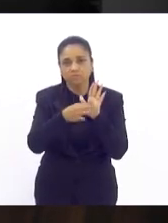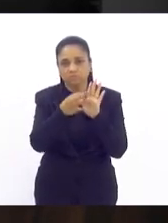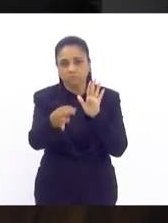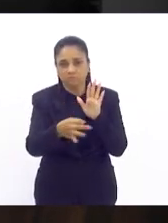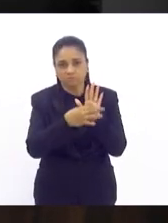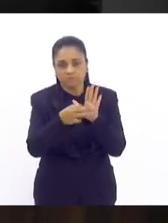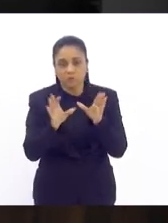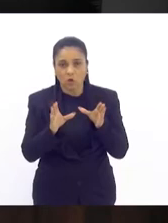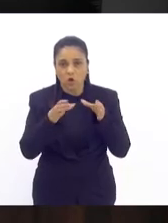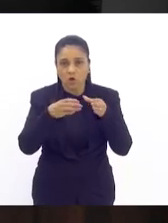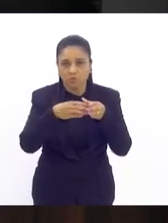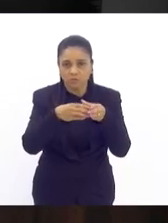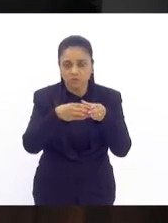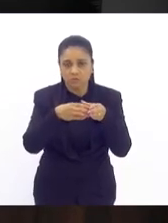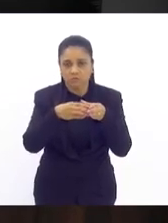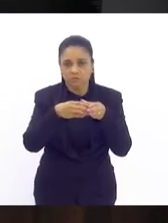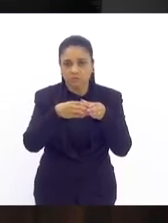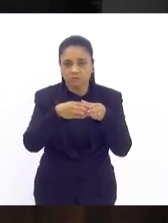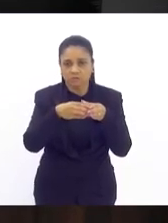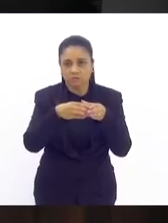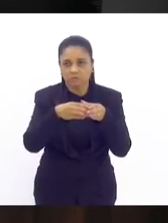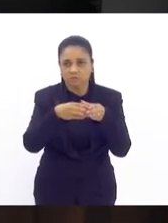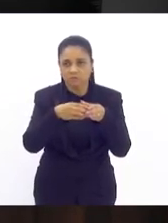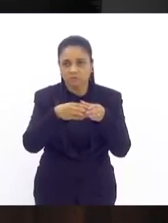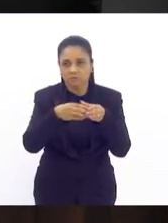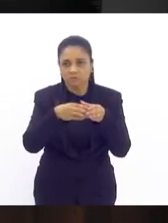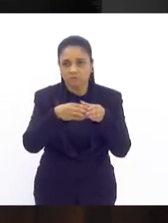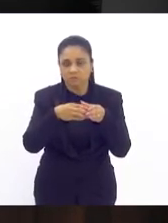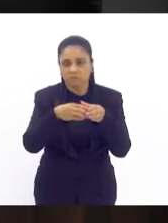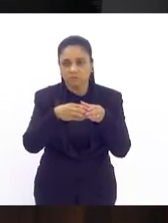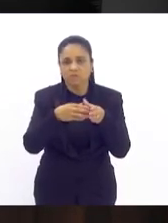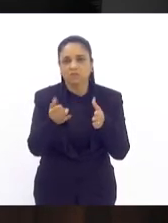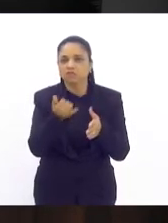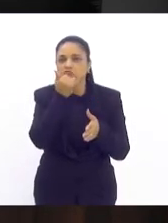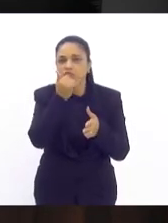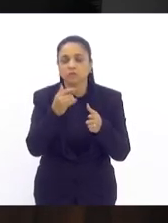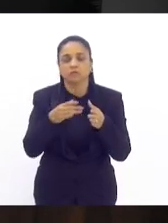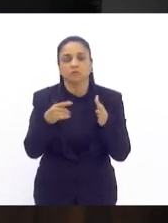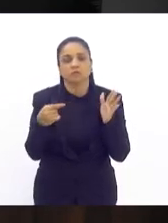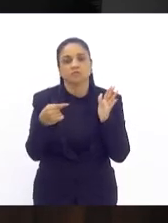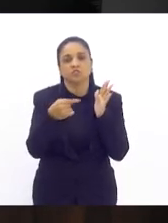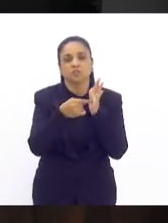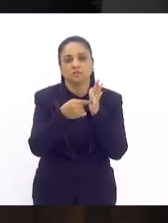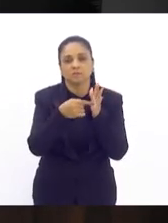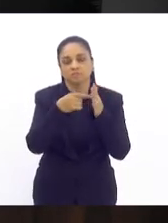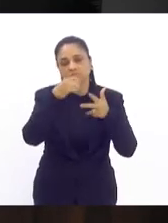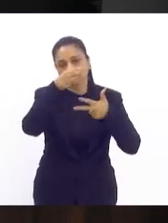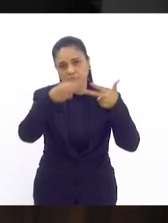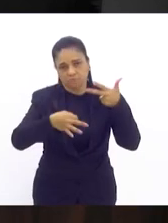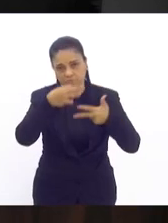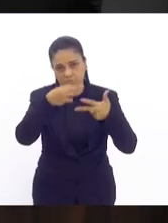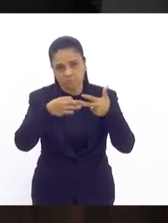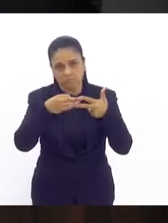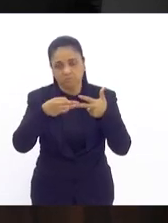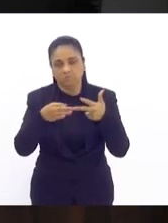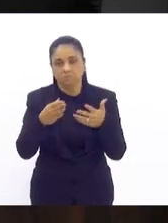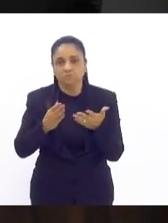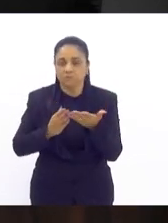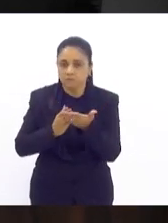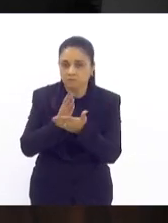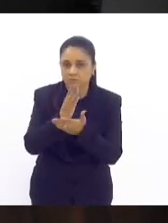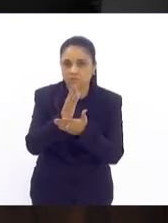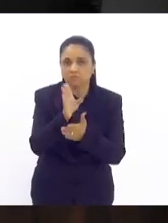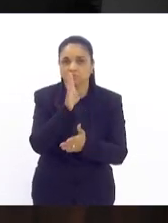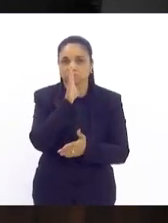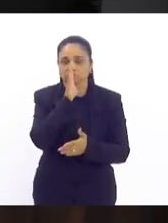da comissão de indicações perdão de indicações legislativas senhores que aprovam permaneça Como